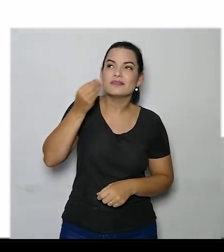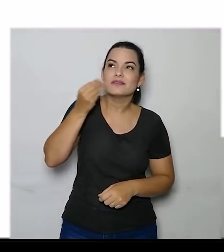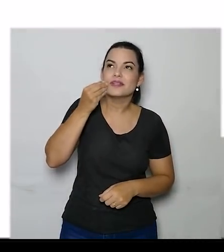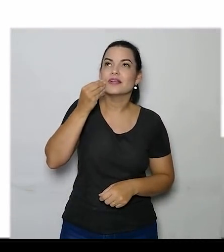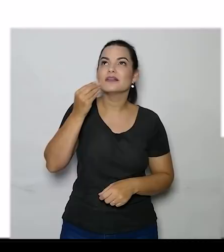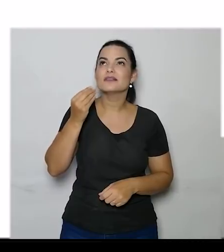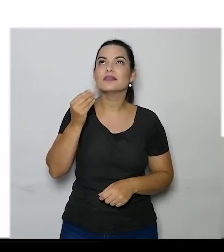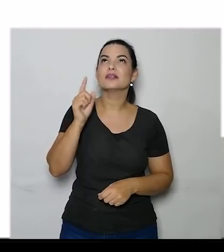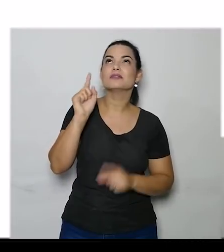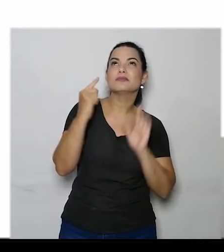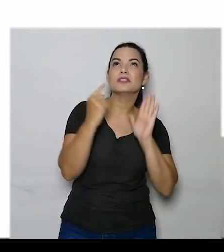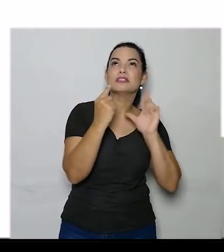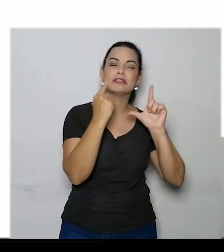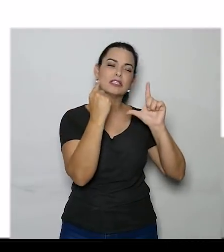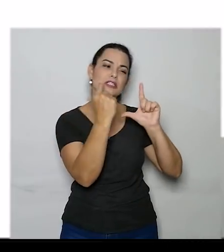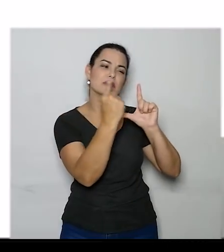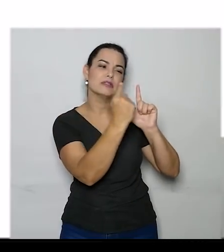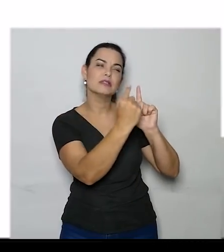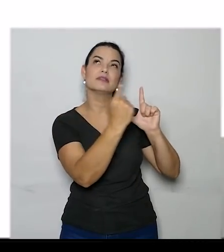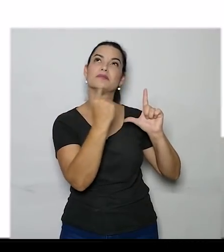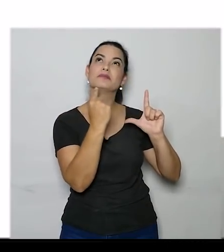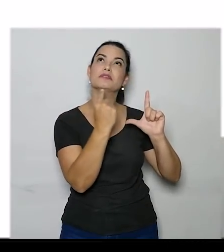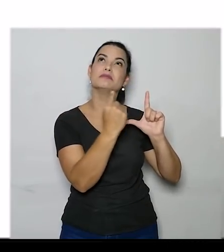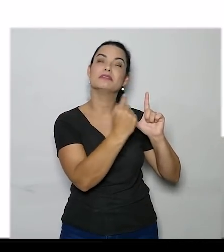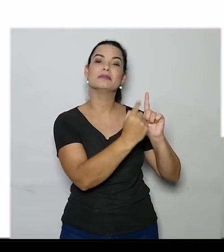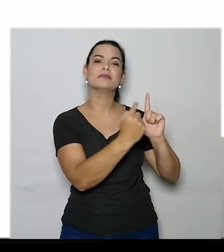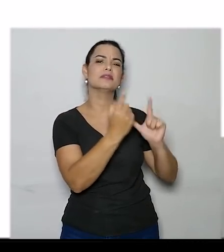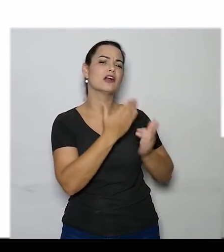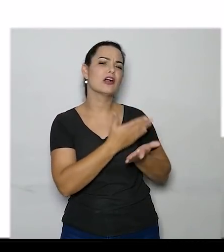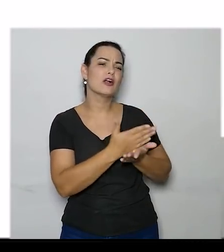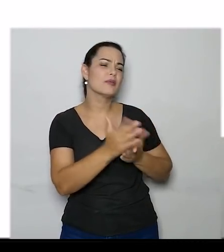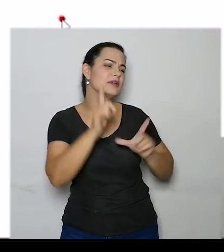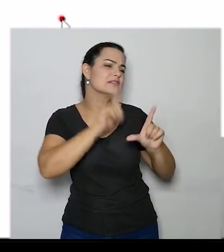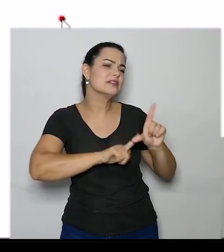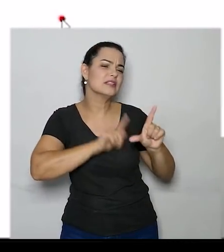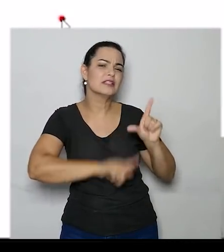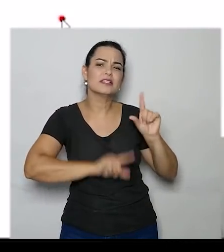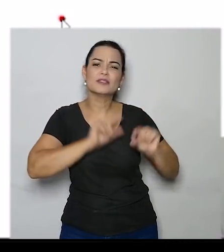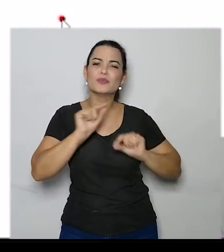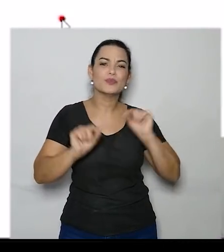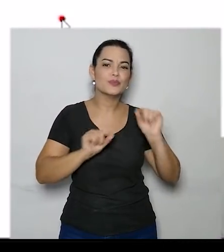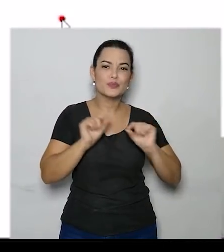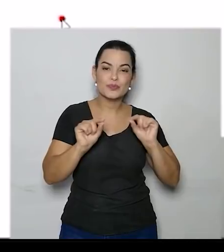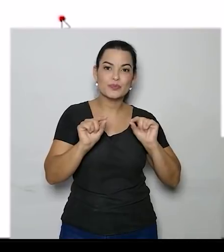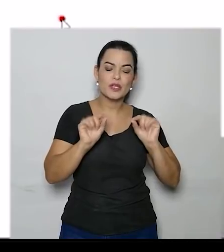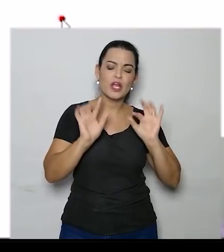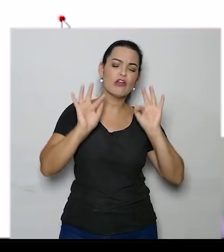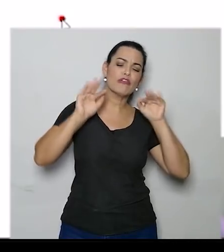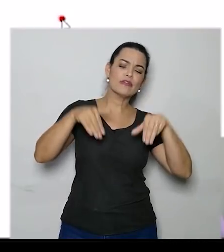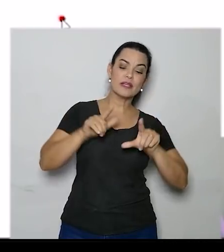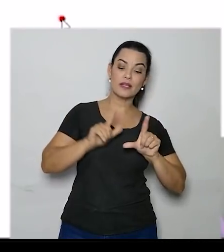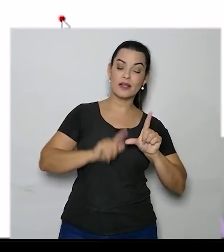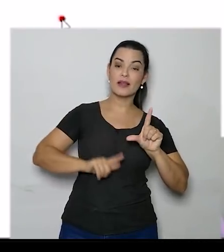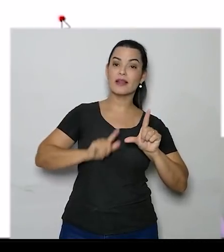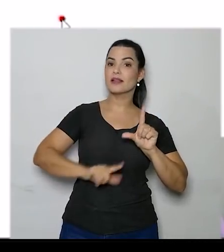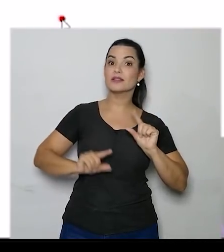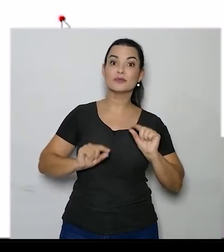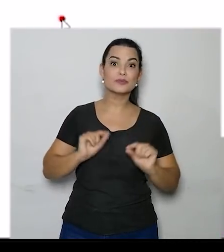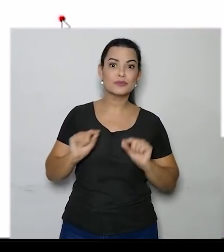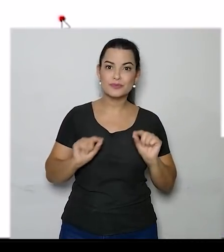encontrar. Que letra será que começa? Que letra será que termina? A palavra surpresa. Vamos lá,